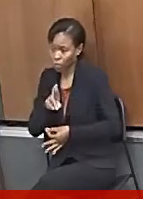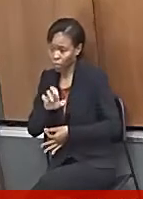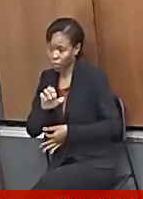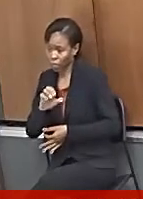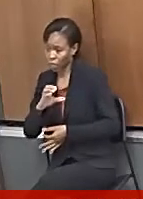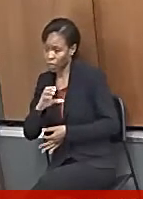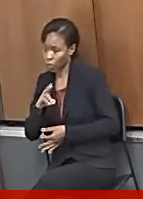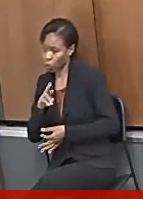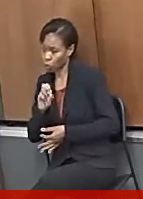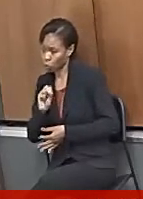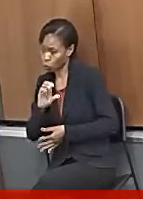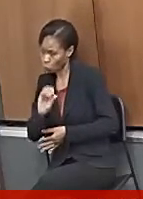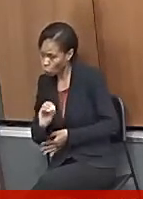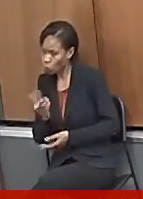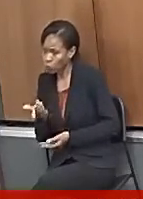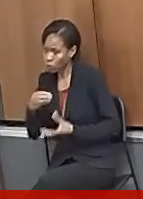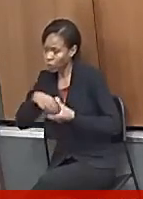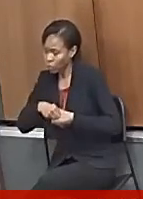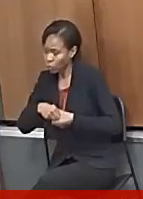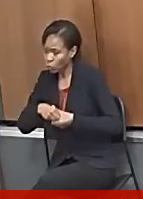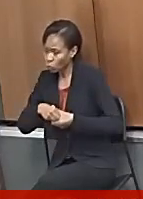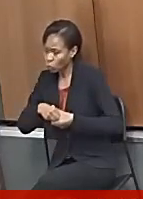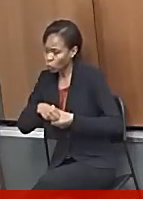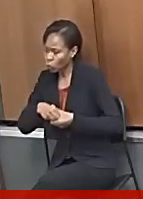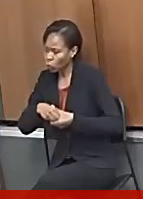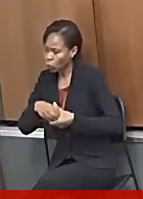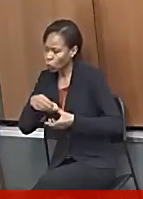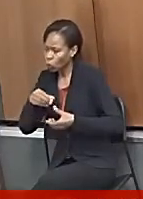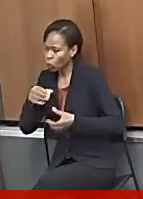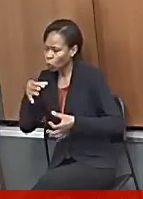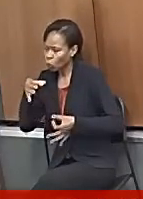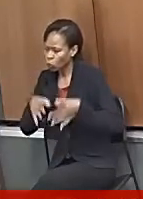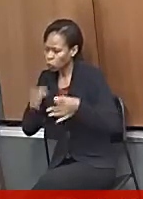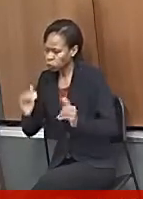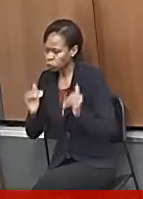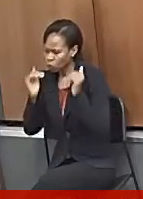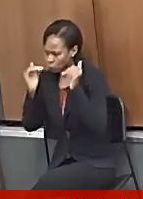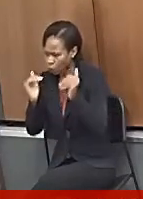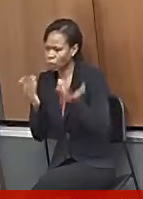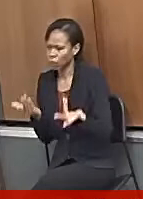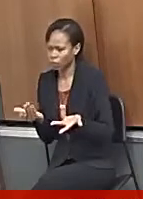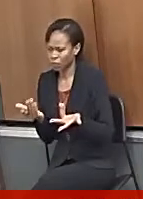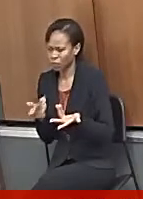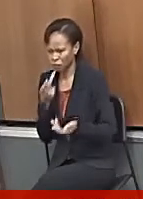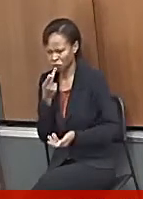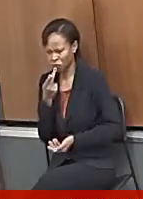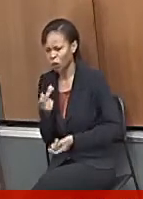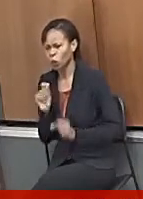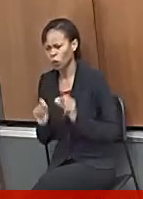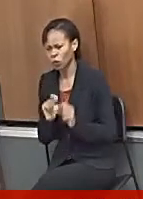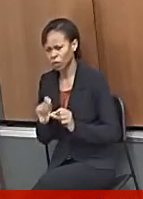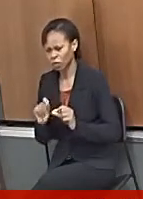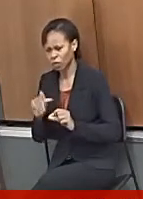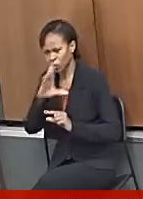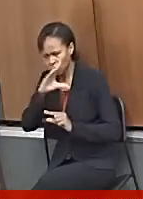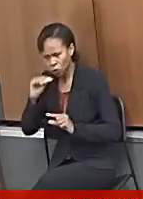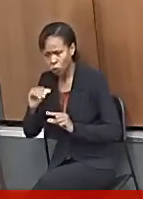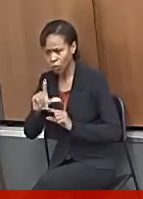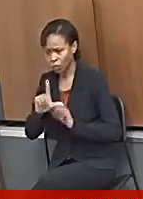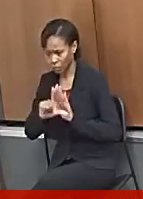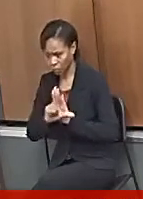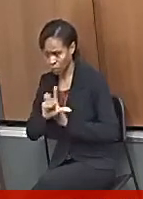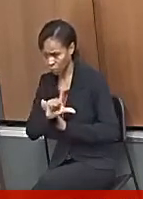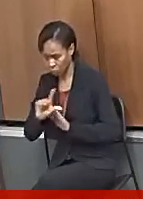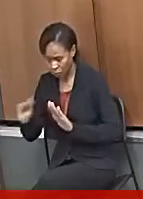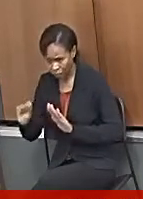desculpa no stj que disse que esses servidores da lei sem era obrigação toda a obrigação deles era